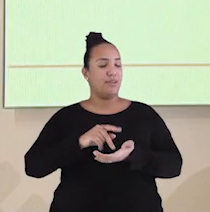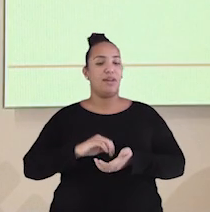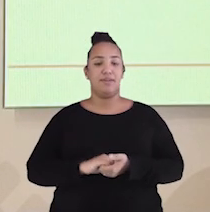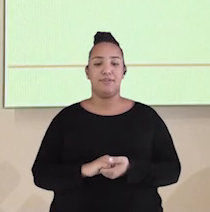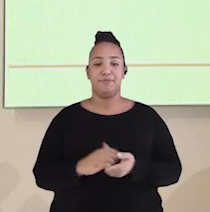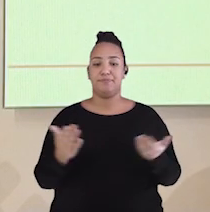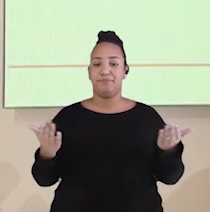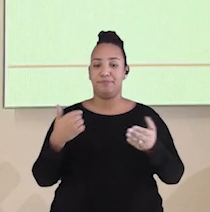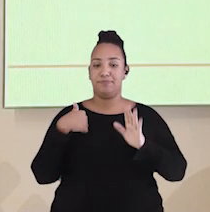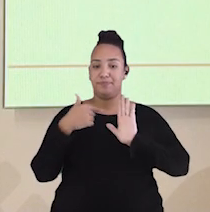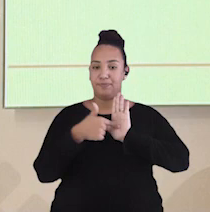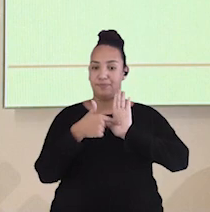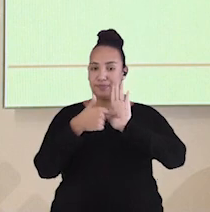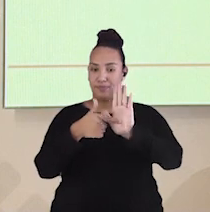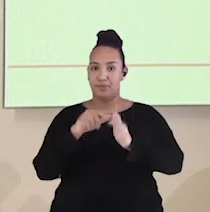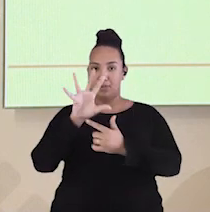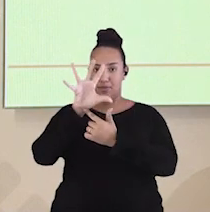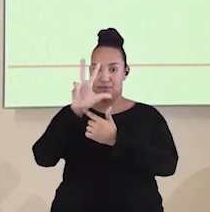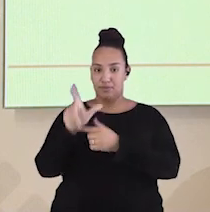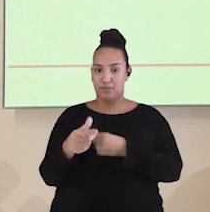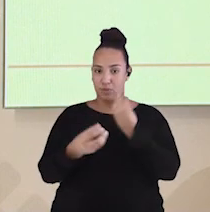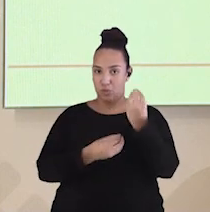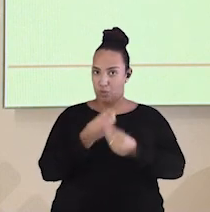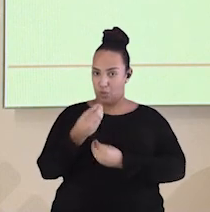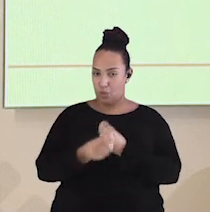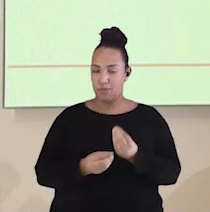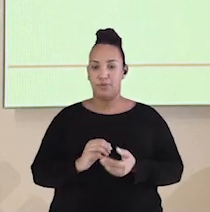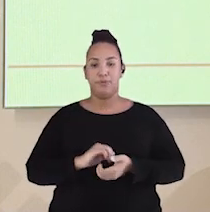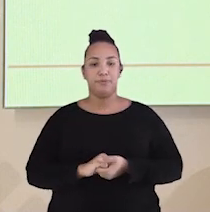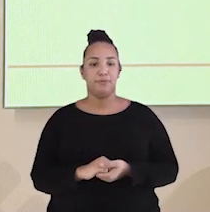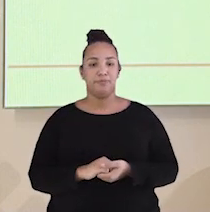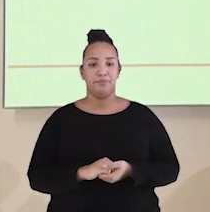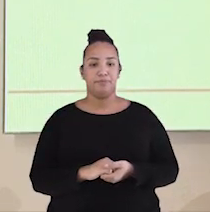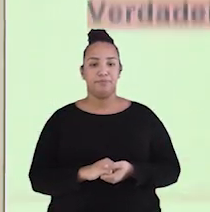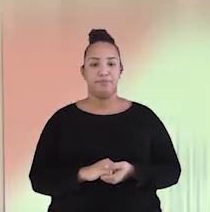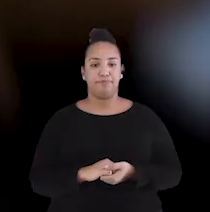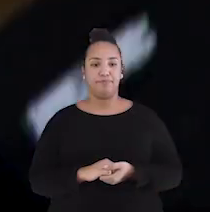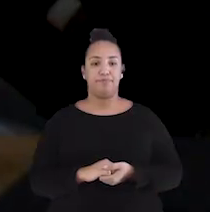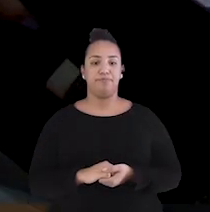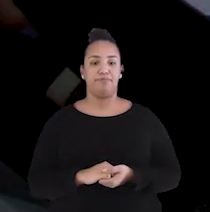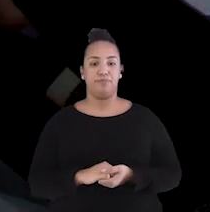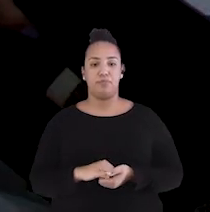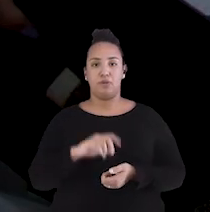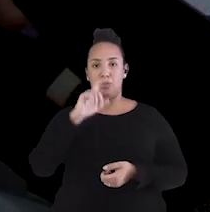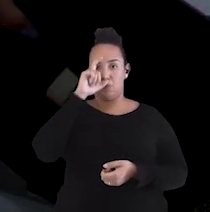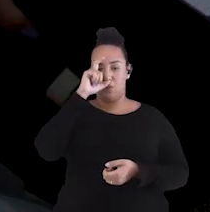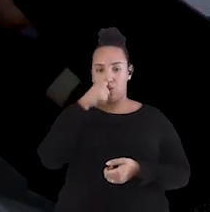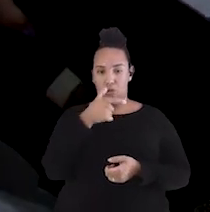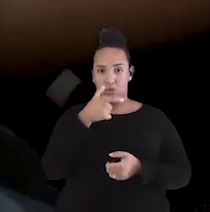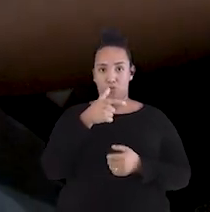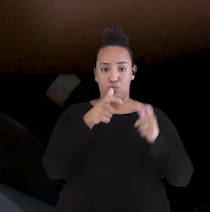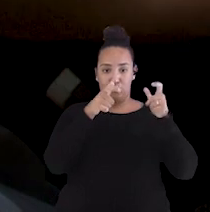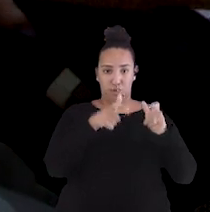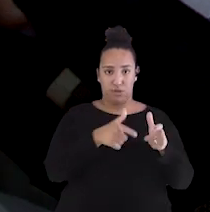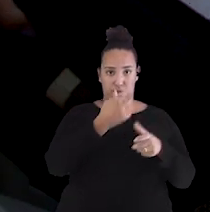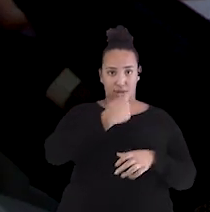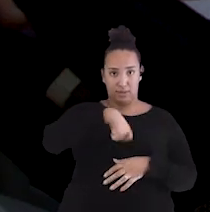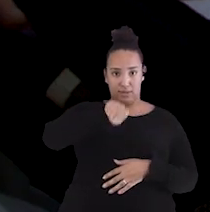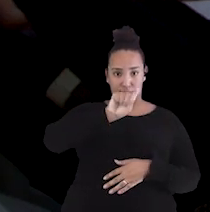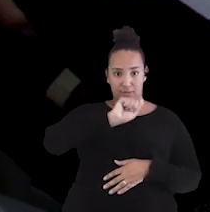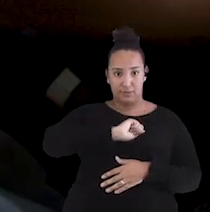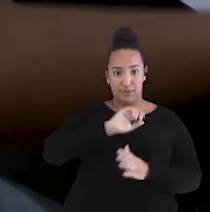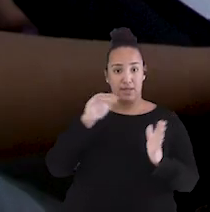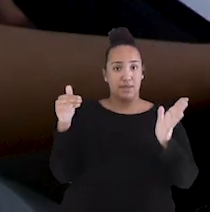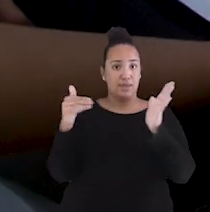Verdadeiro. Vem cá comigo que eu vou mostrar vocês no mapa como que isso vai ser feito. Colombo queria sair da Espanha